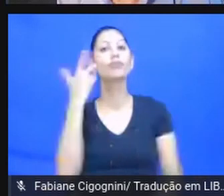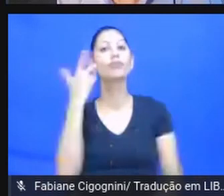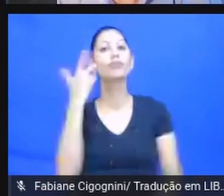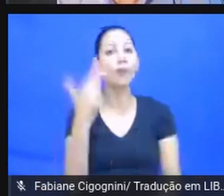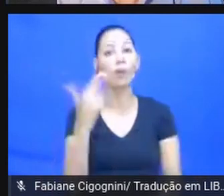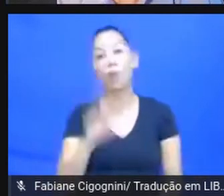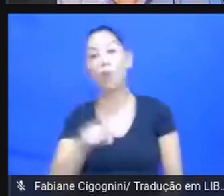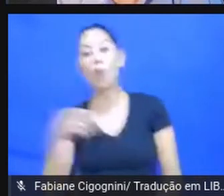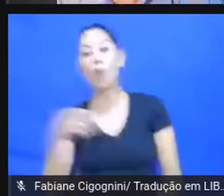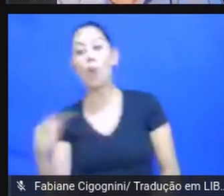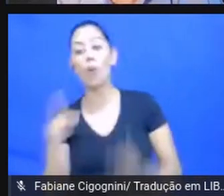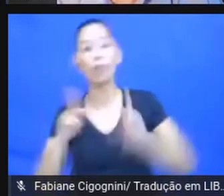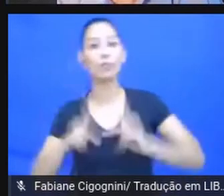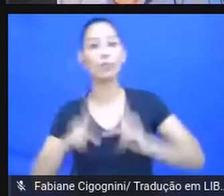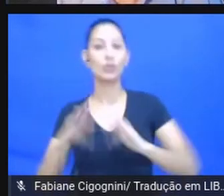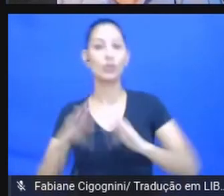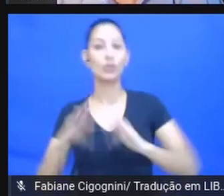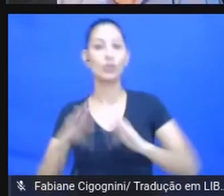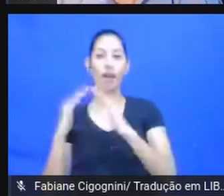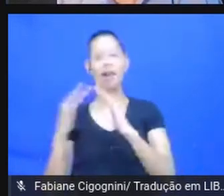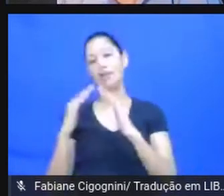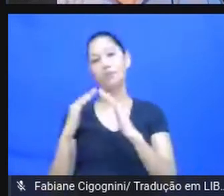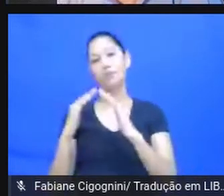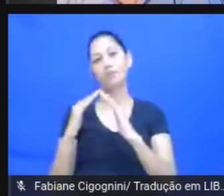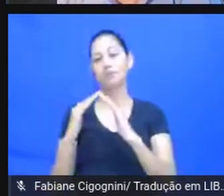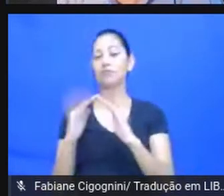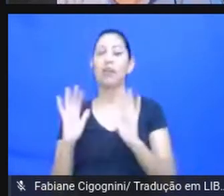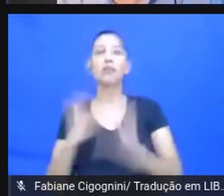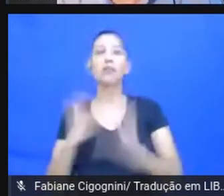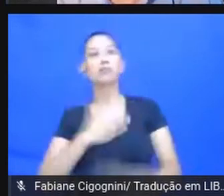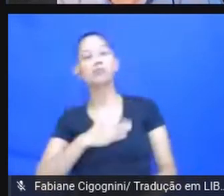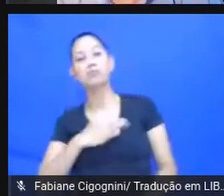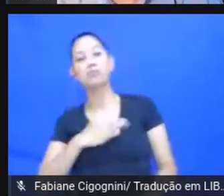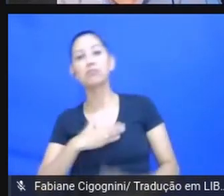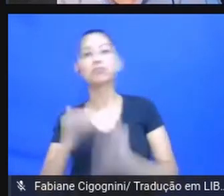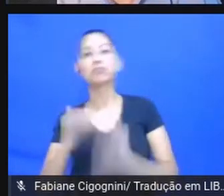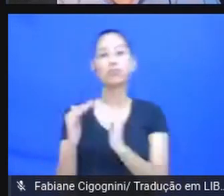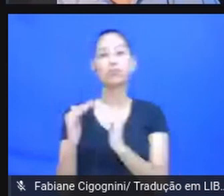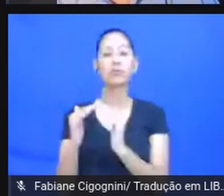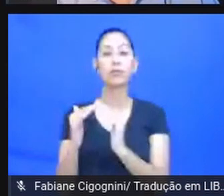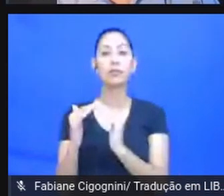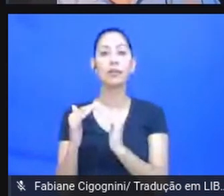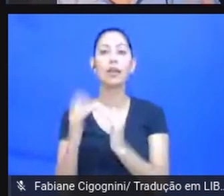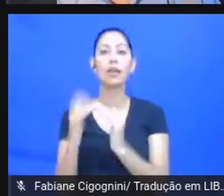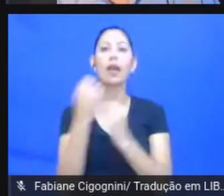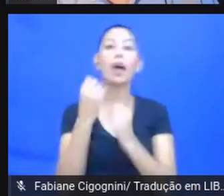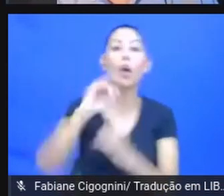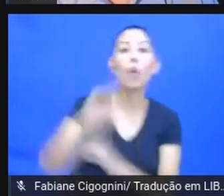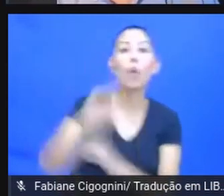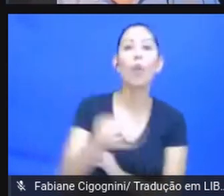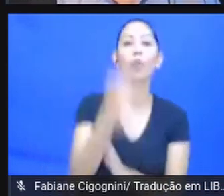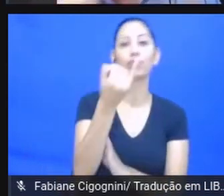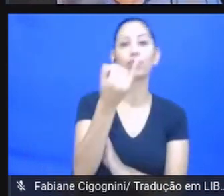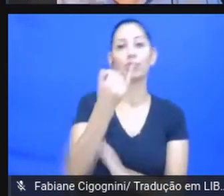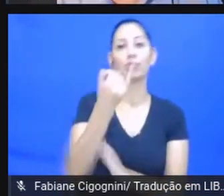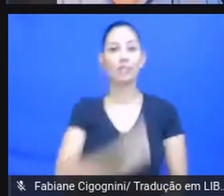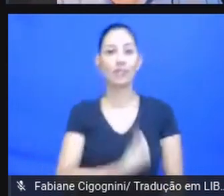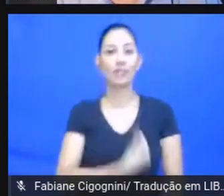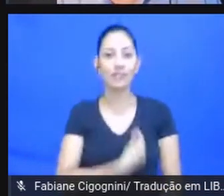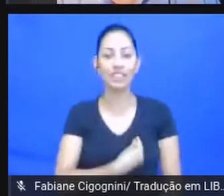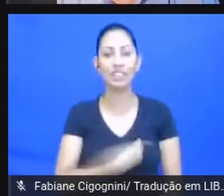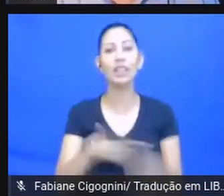têm muito, eles têm mais oportunidades. Então, quem quer fazer cursos online,